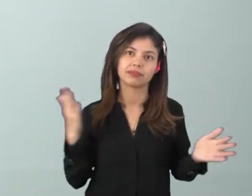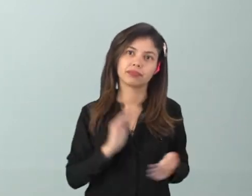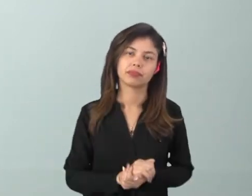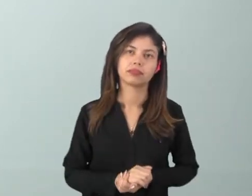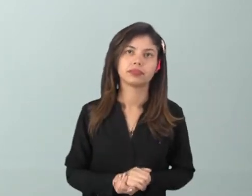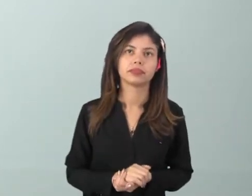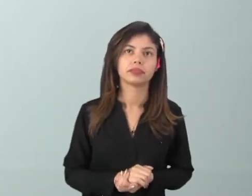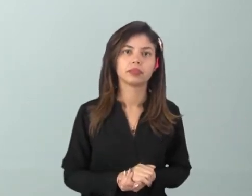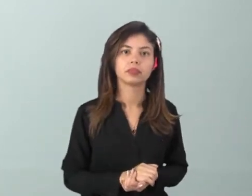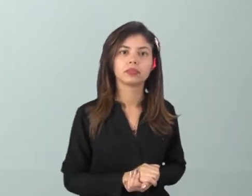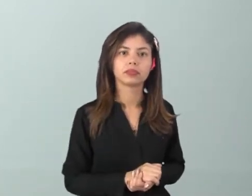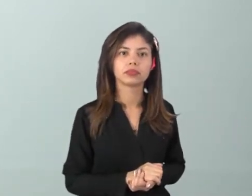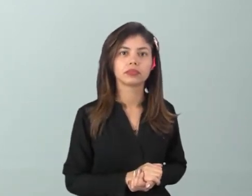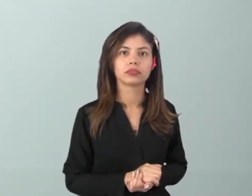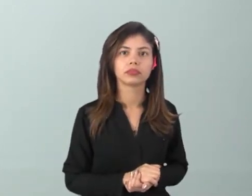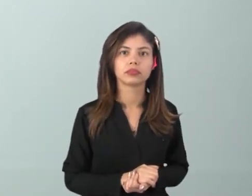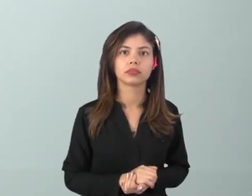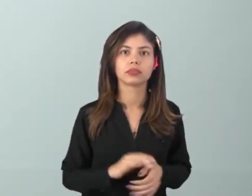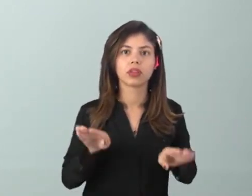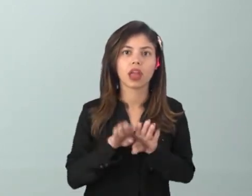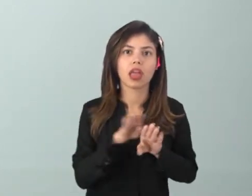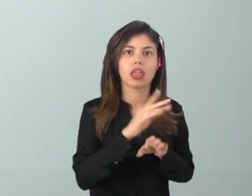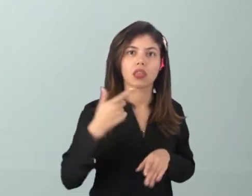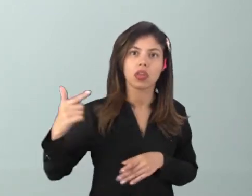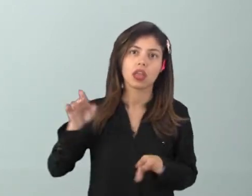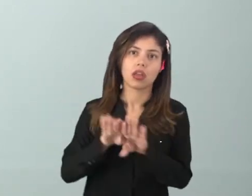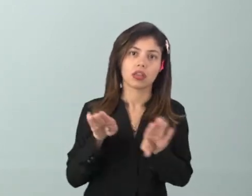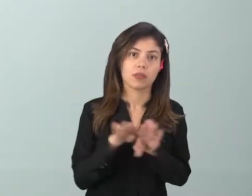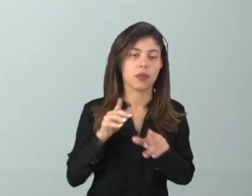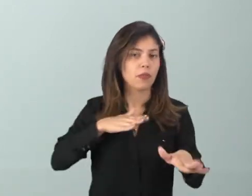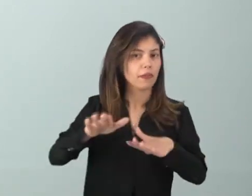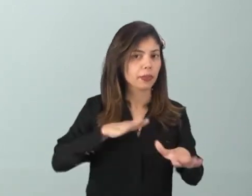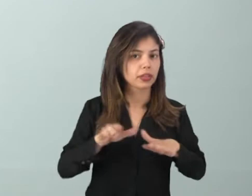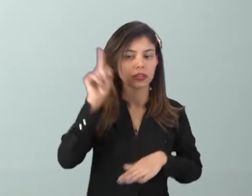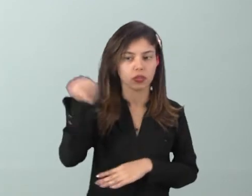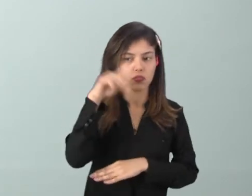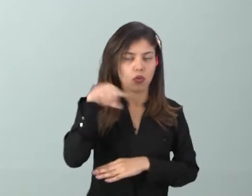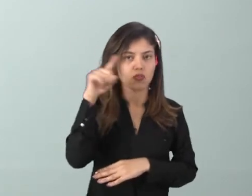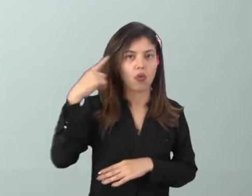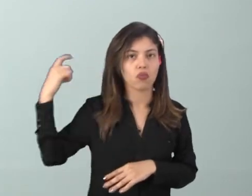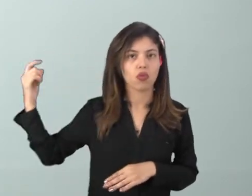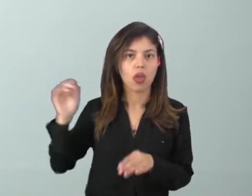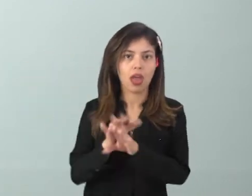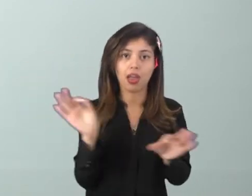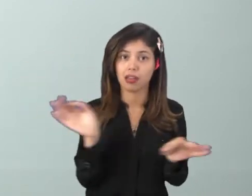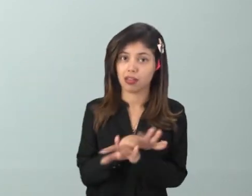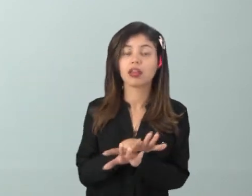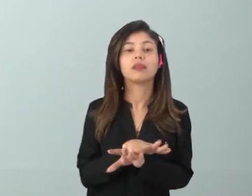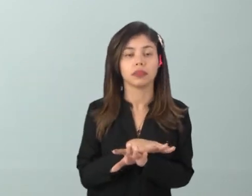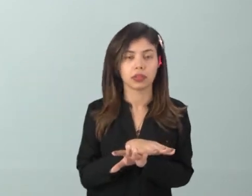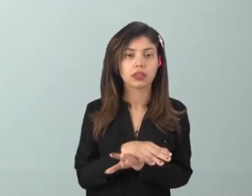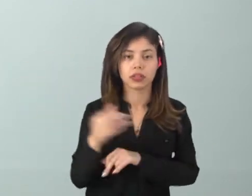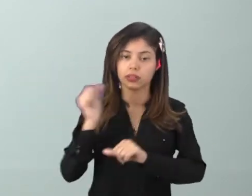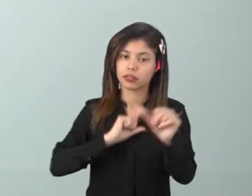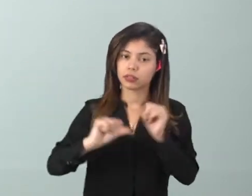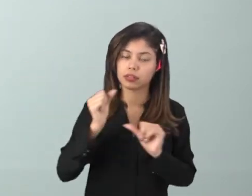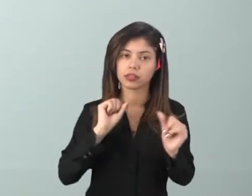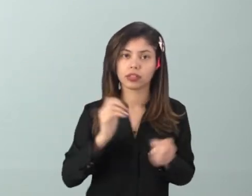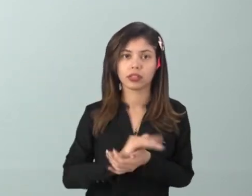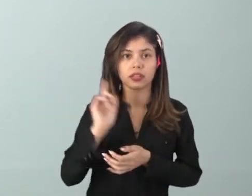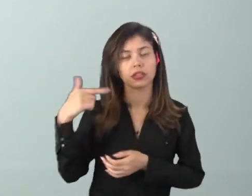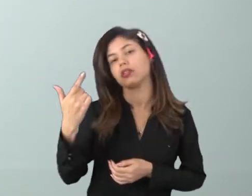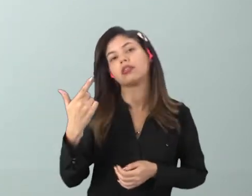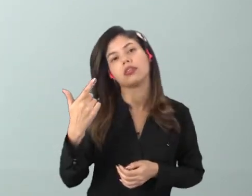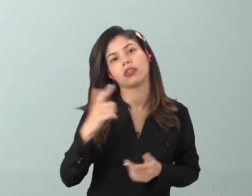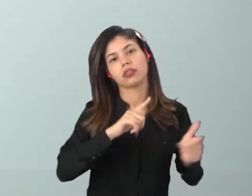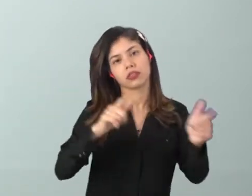impacto ambiental também, tá? Essas torres altas, né, essa movimentação, esse barulho, acaba aí modificando as rotas